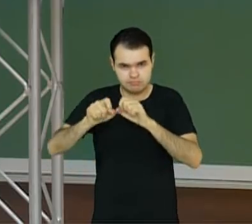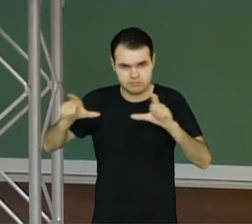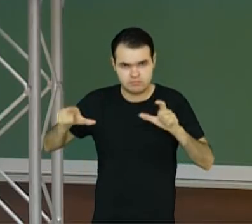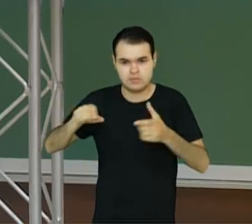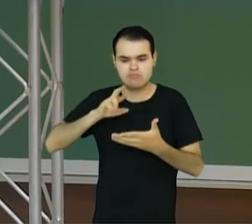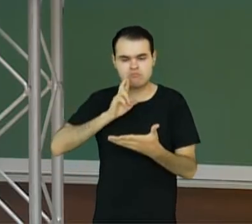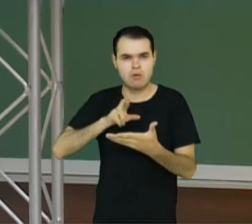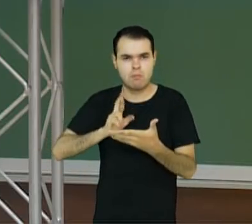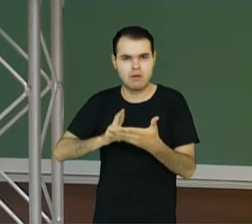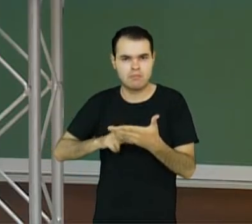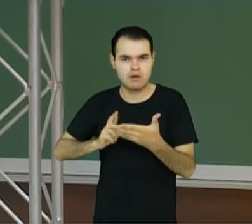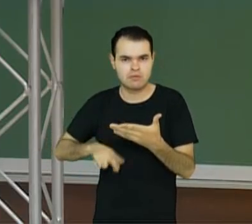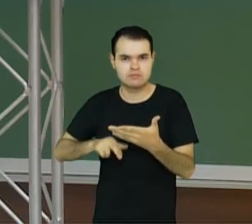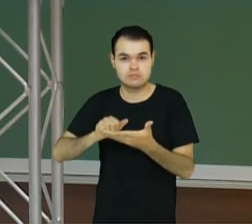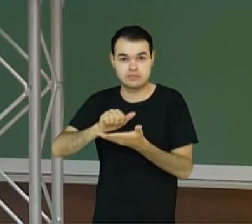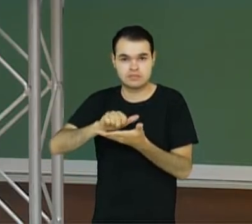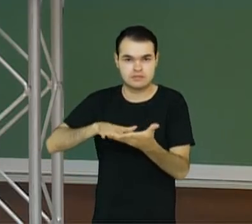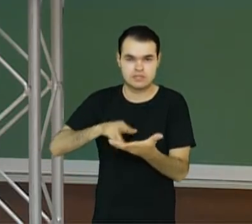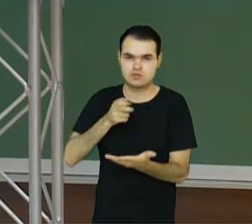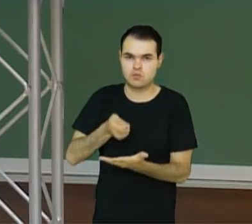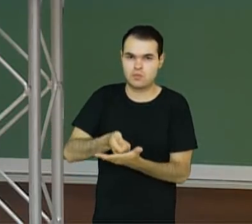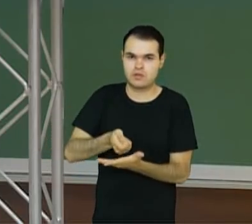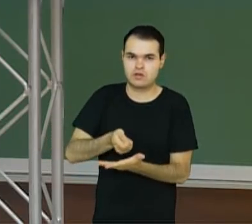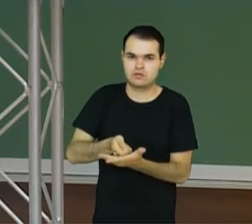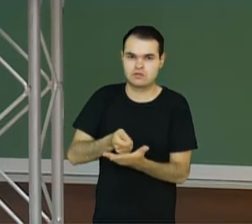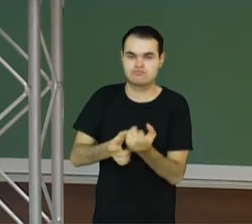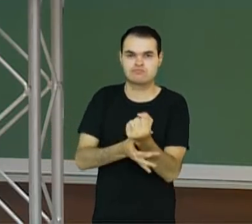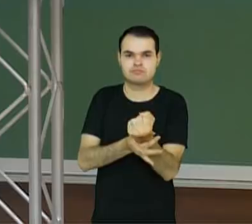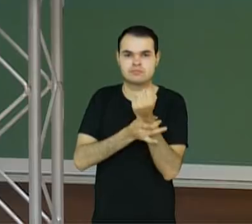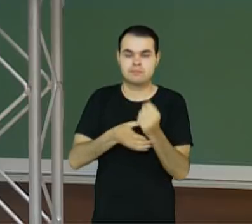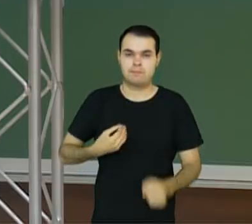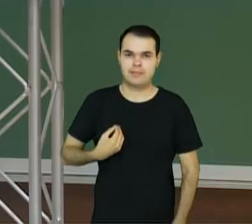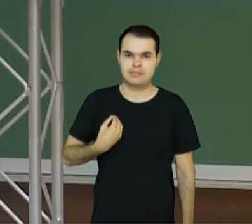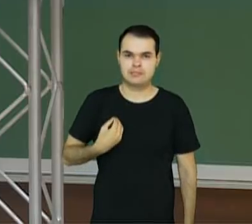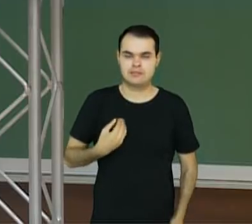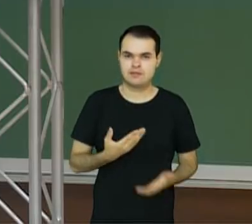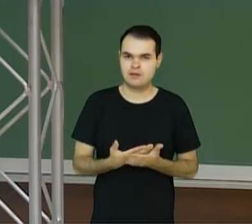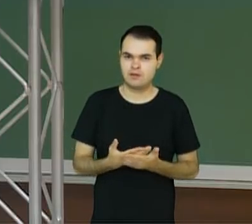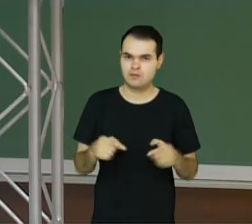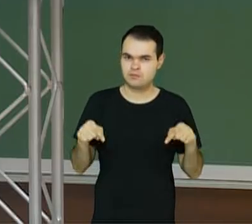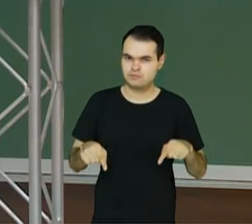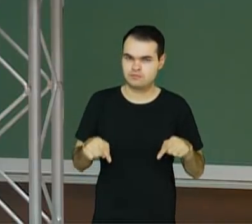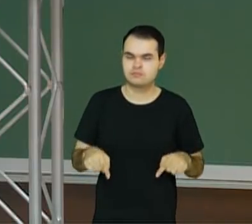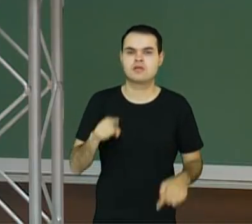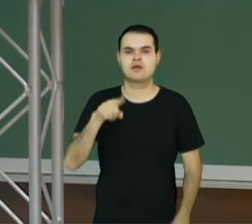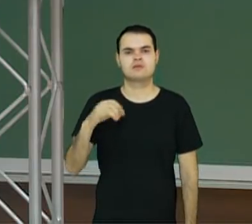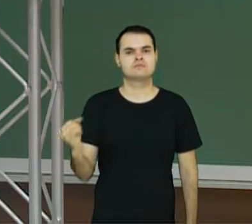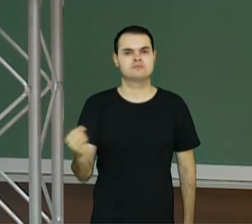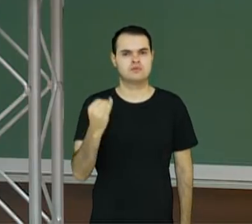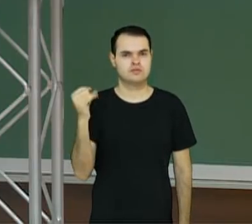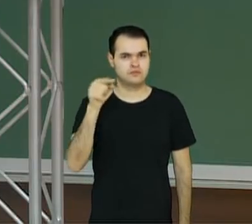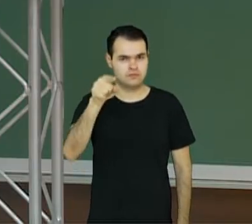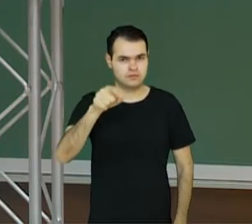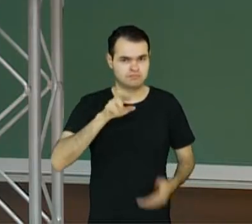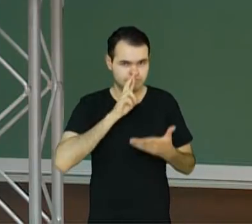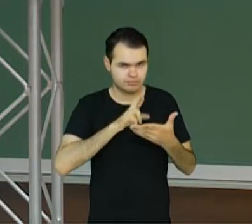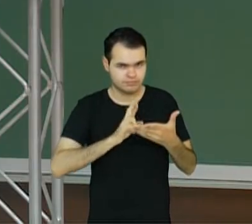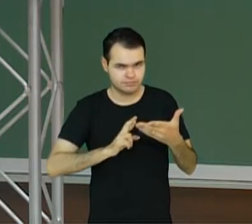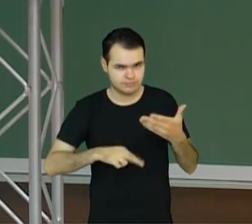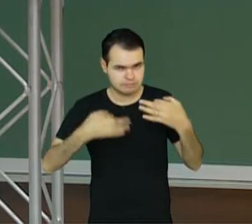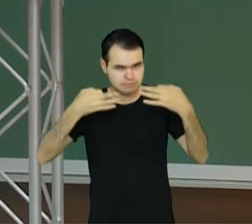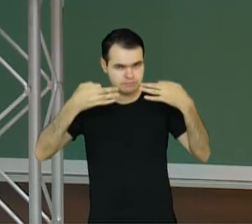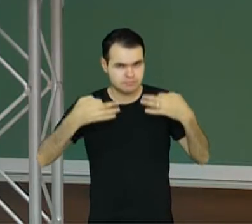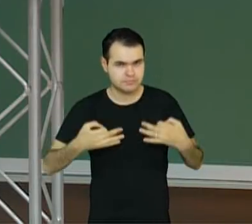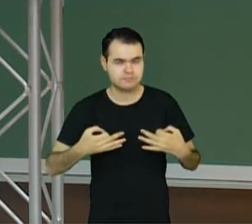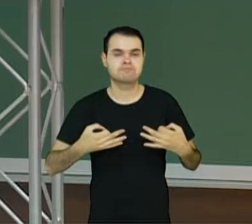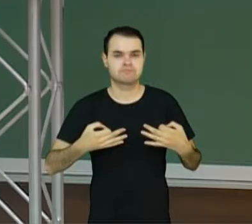direitinho, a atividade obrigatória que valida a tua presença nessa aula, tá? É bem importante que você realize essa atividade direitinho,